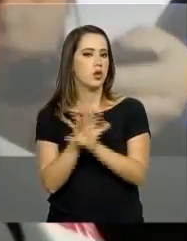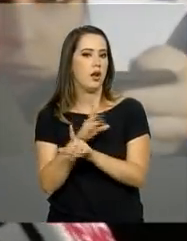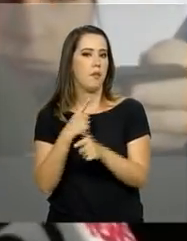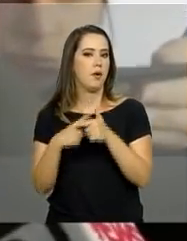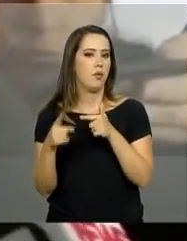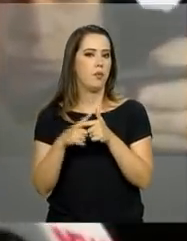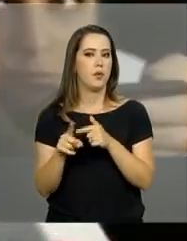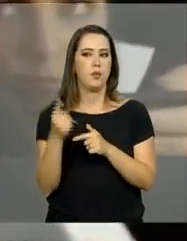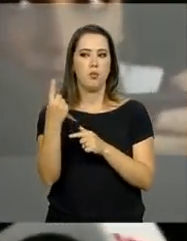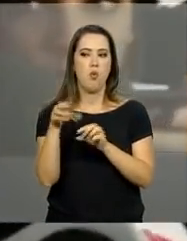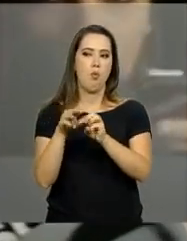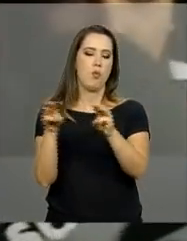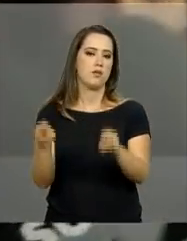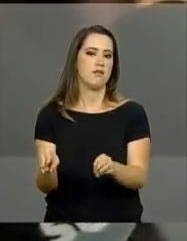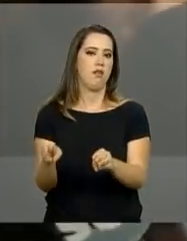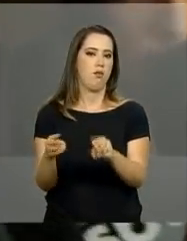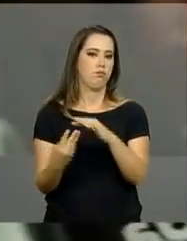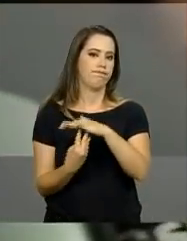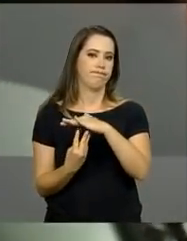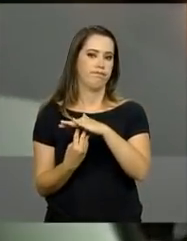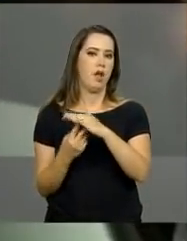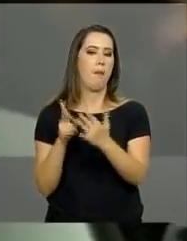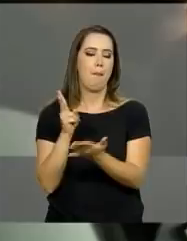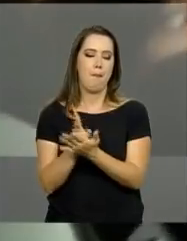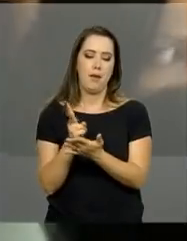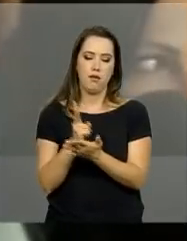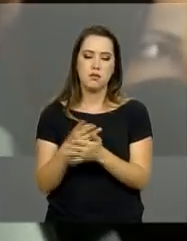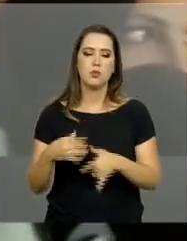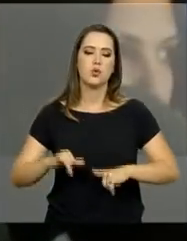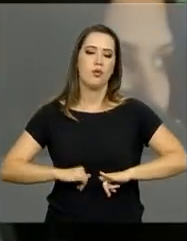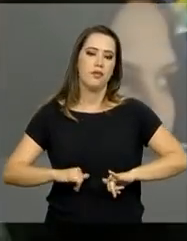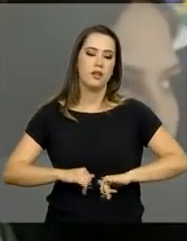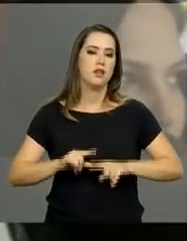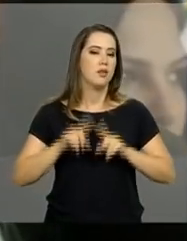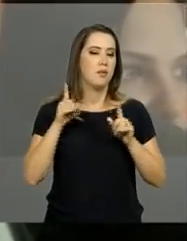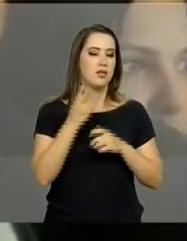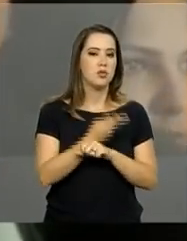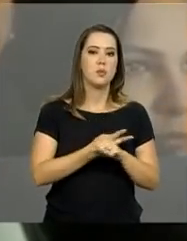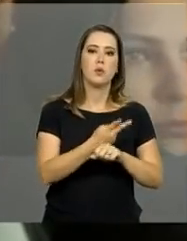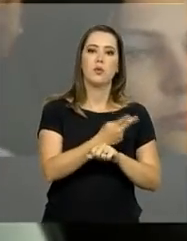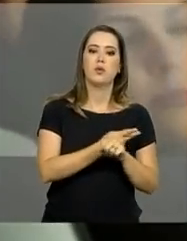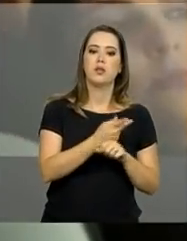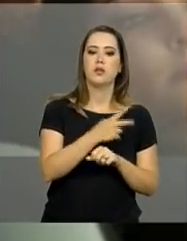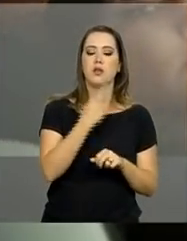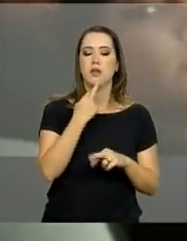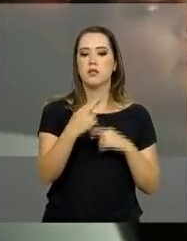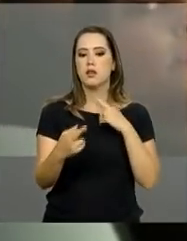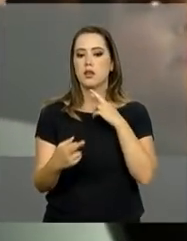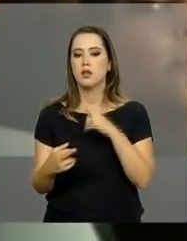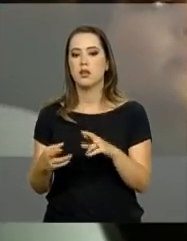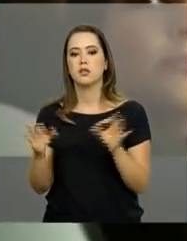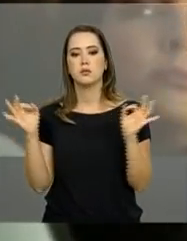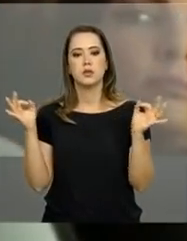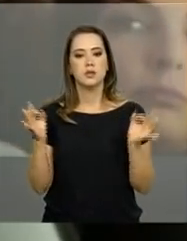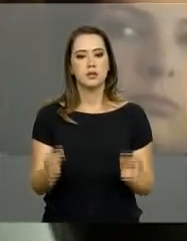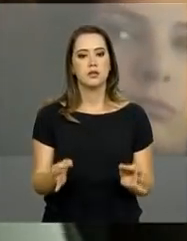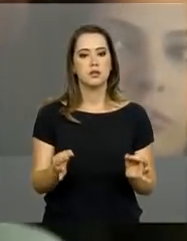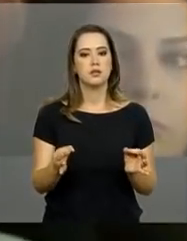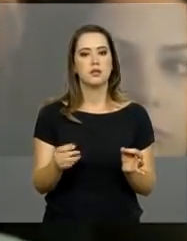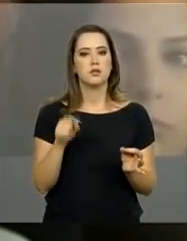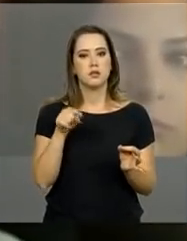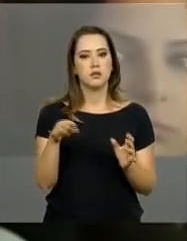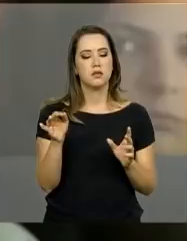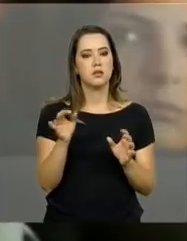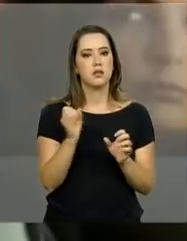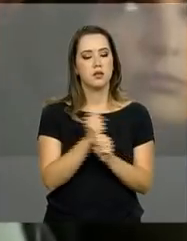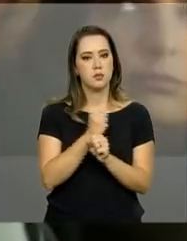questão pontual, apesar de muito sofrida, mas principalmente de buscar alternativas estruturantes para